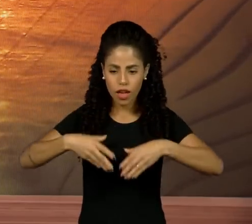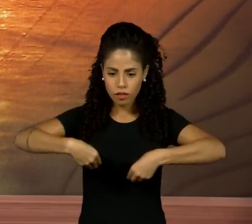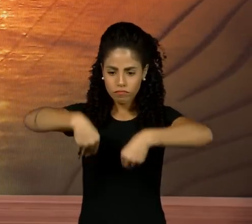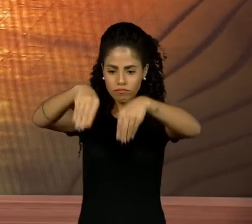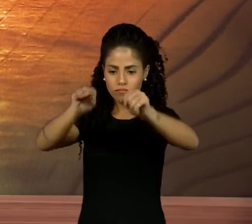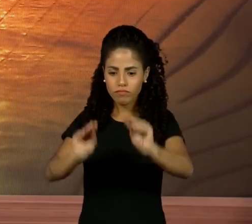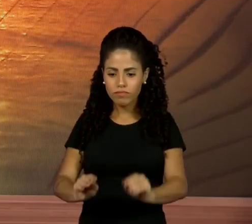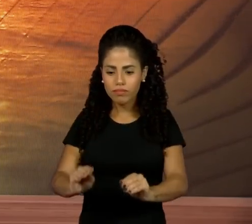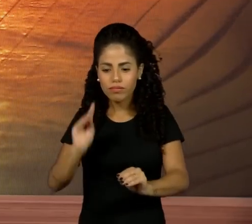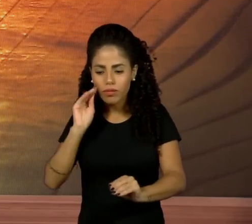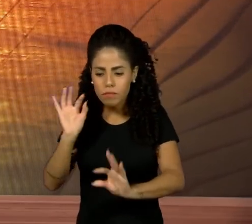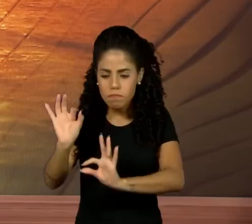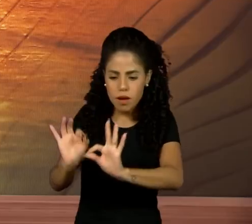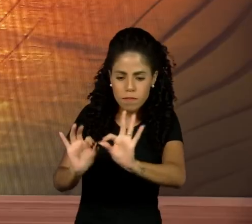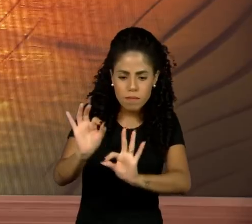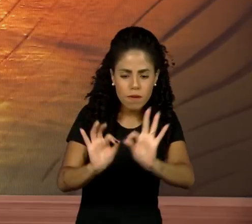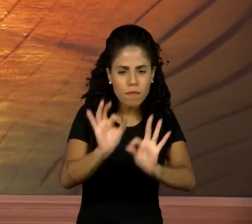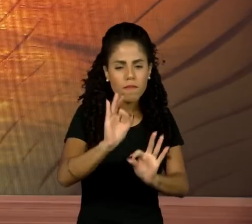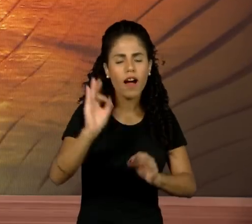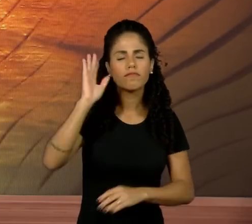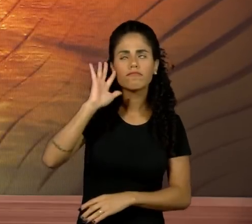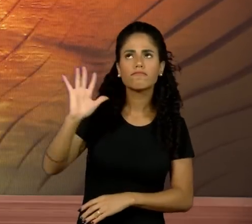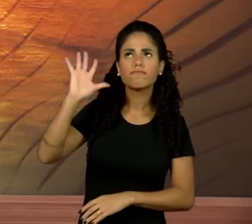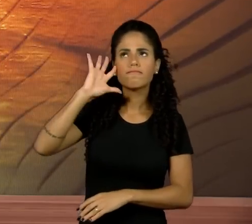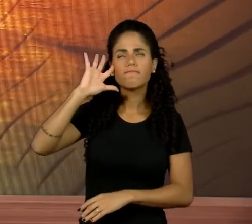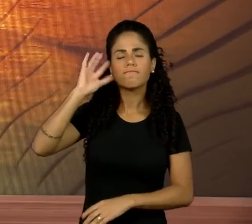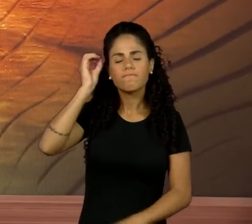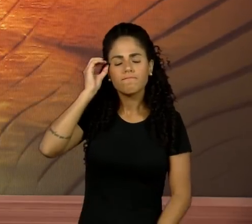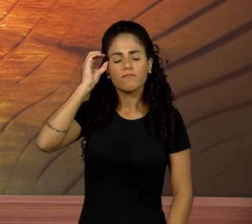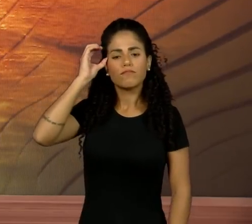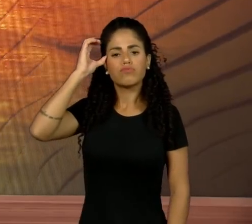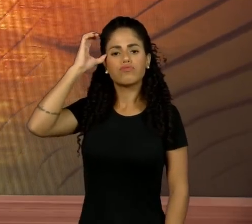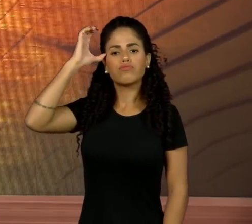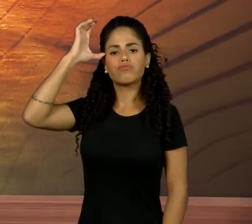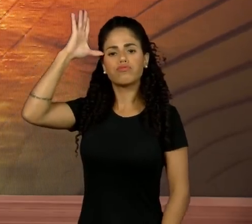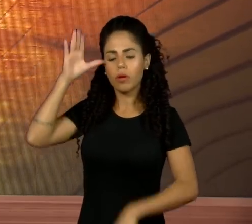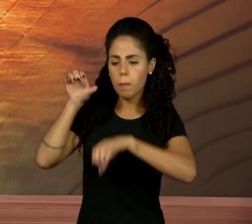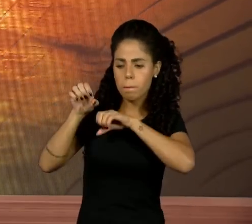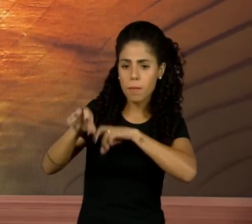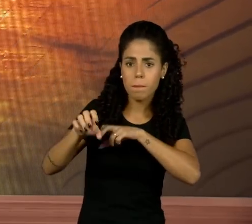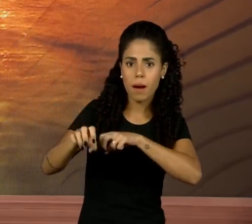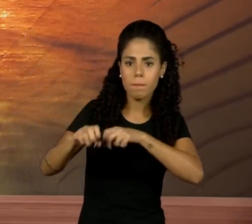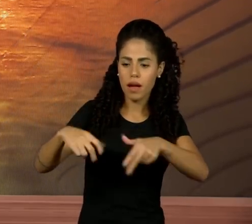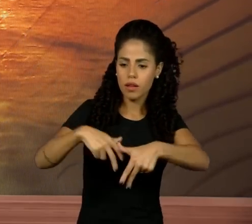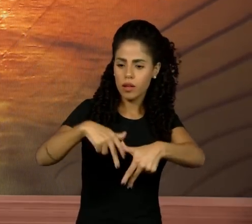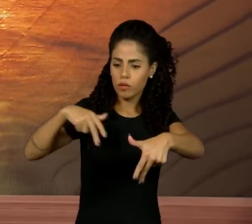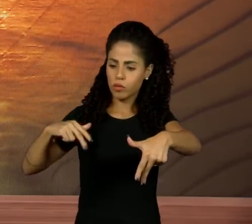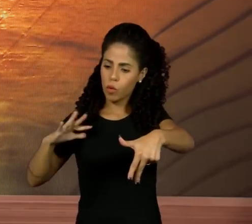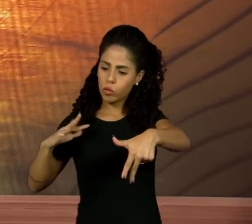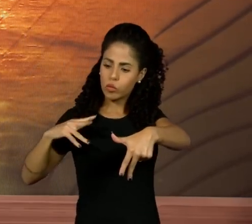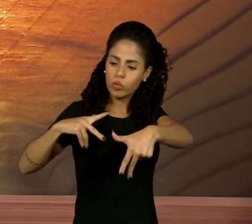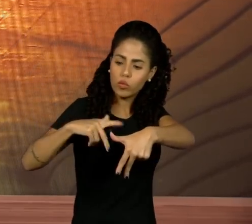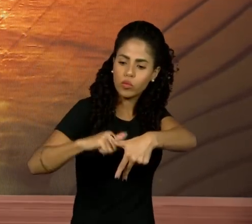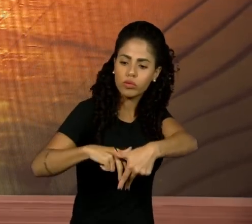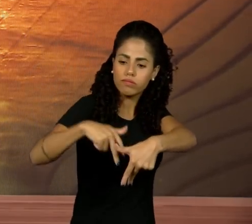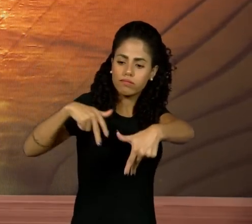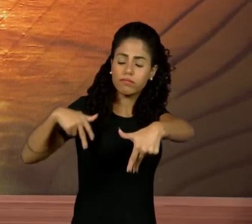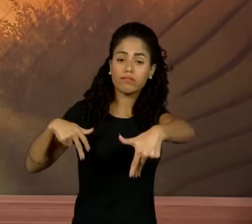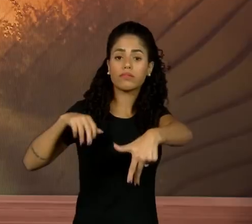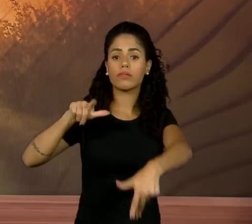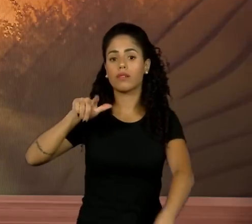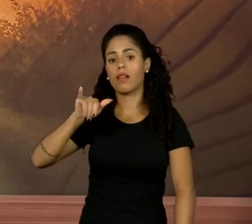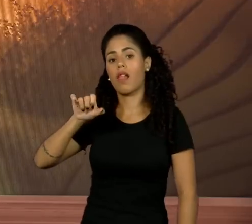é resultado da sabedoria e ensinamentos de ancestrais. A reportagem de Laís Duarte foi